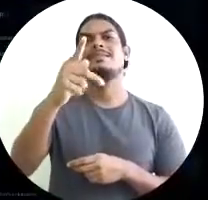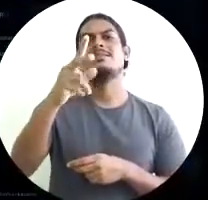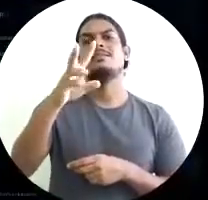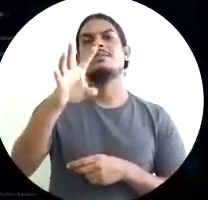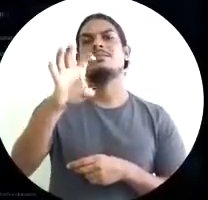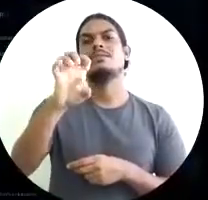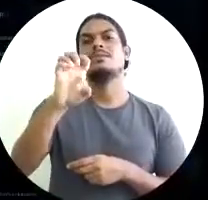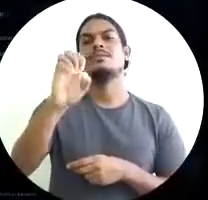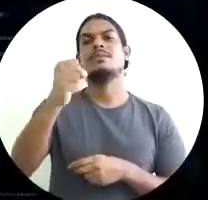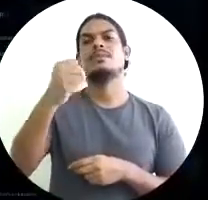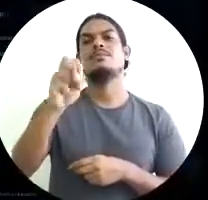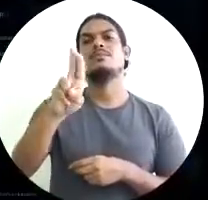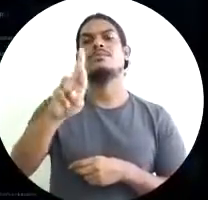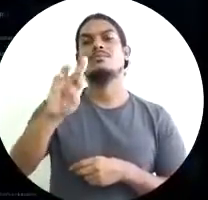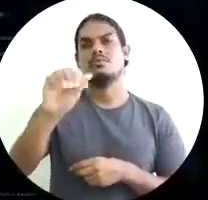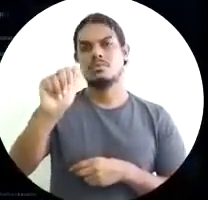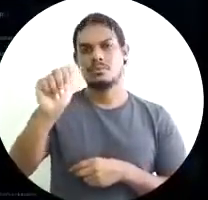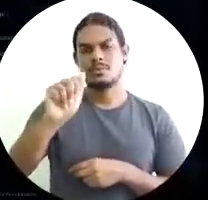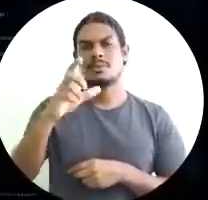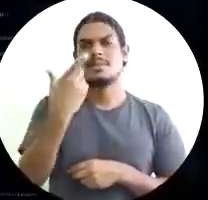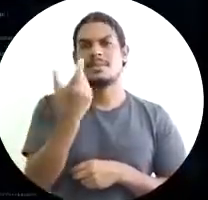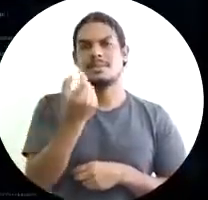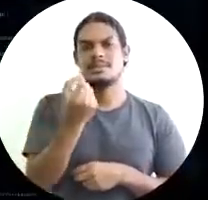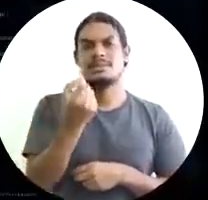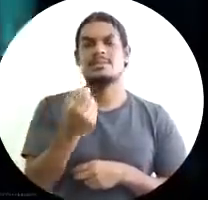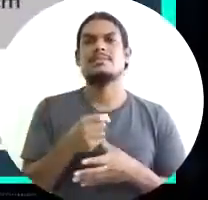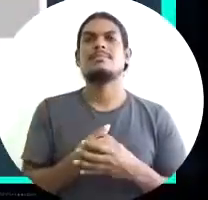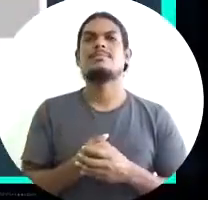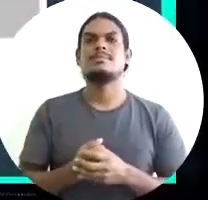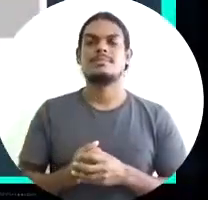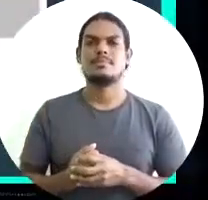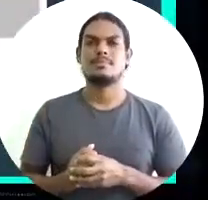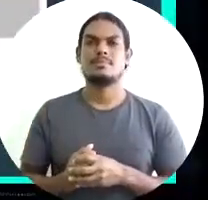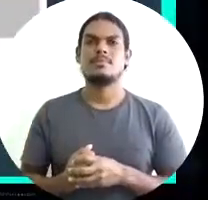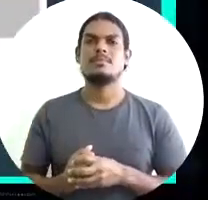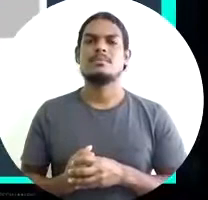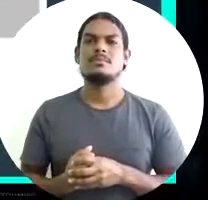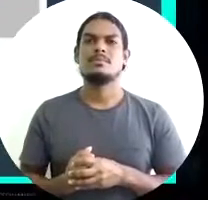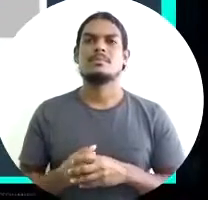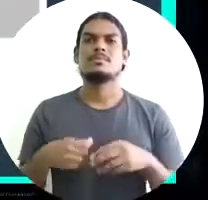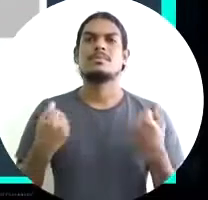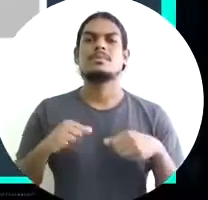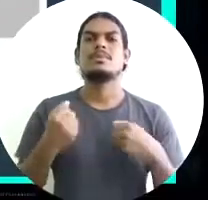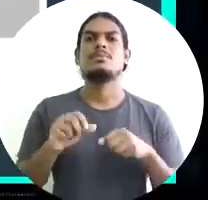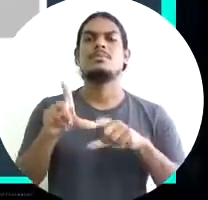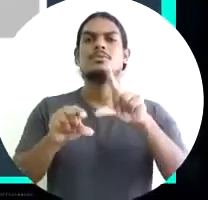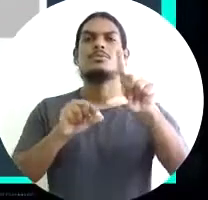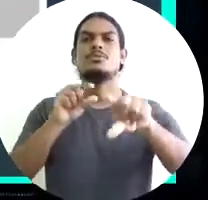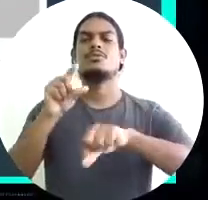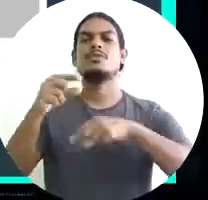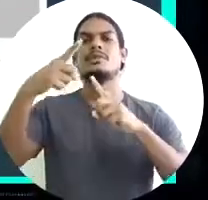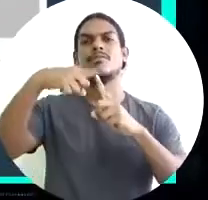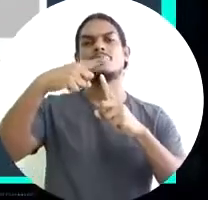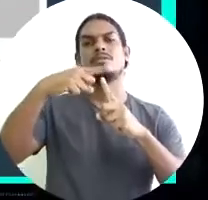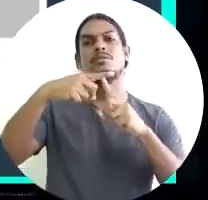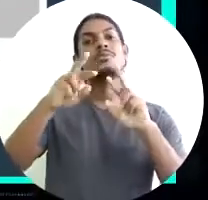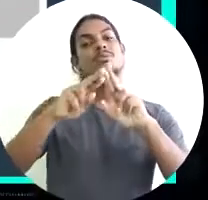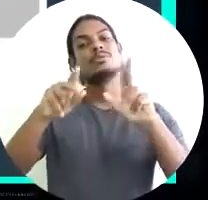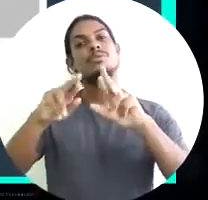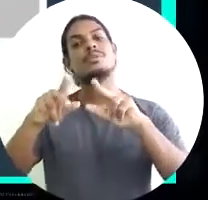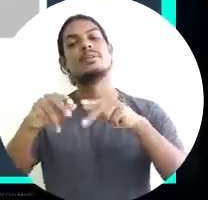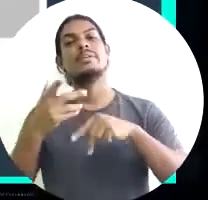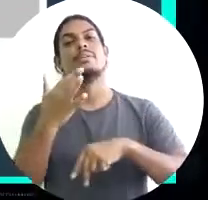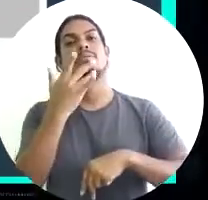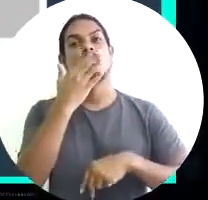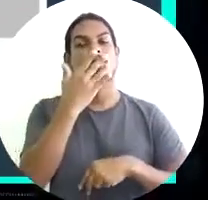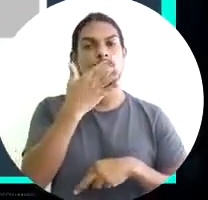só definir a borda completamente do elemento, mas a gente pode definir um estilo diferente, uma